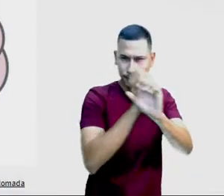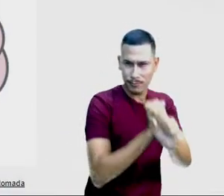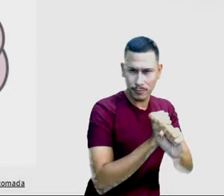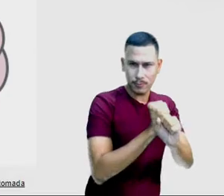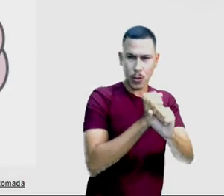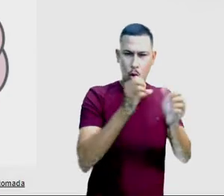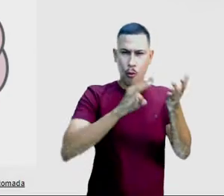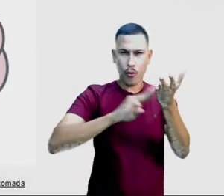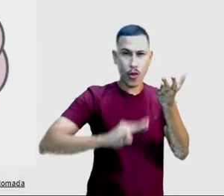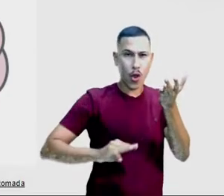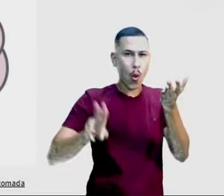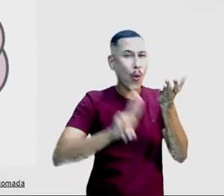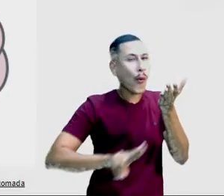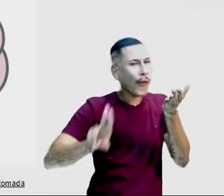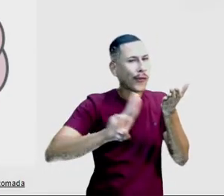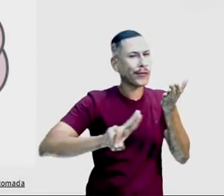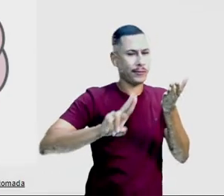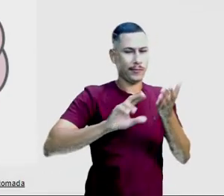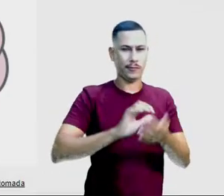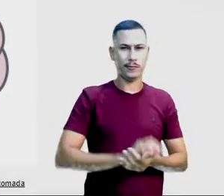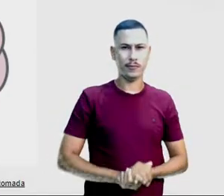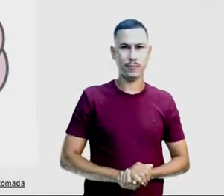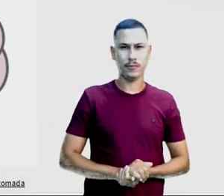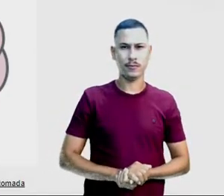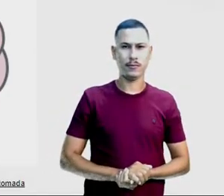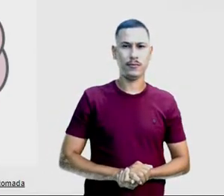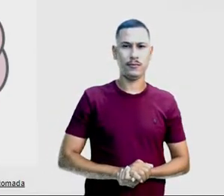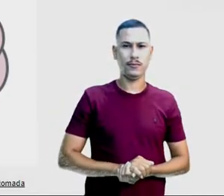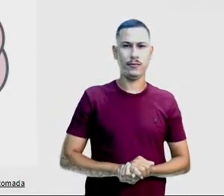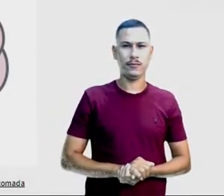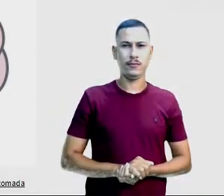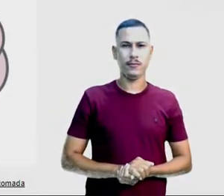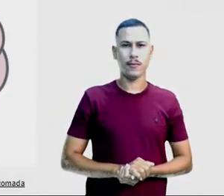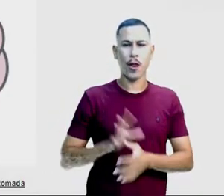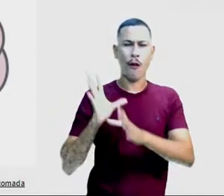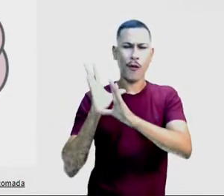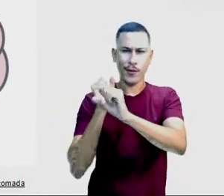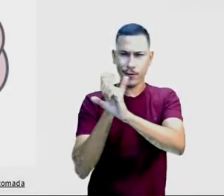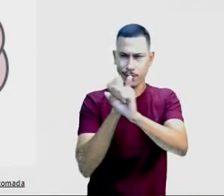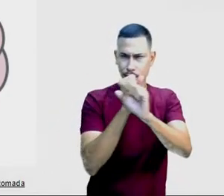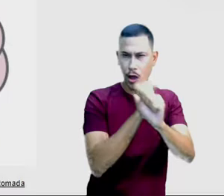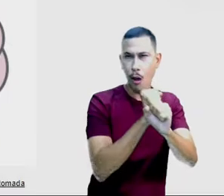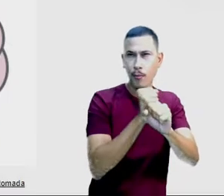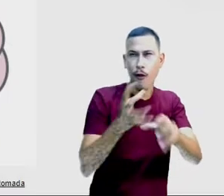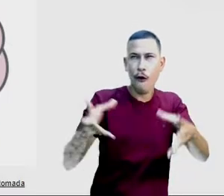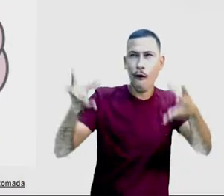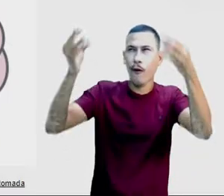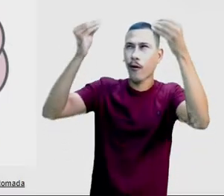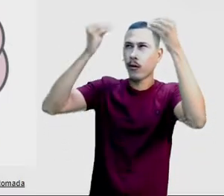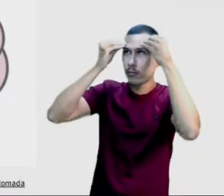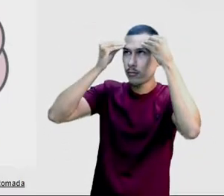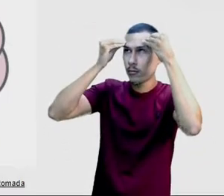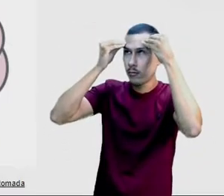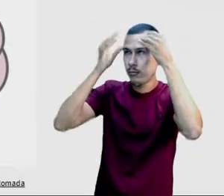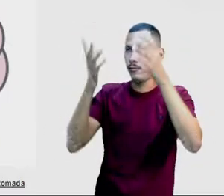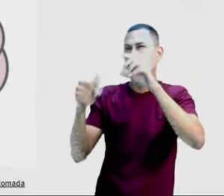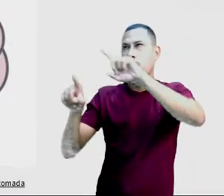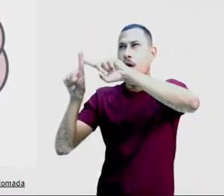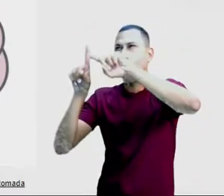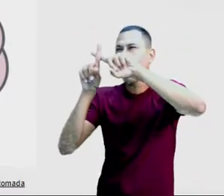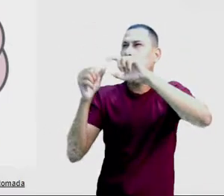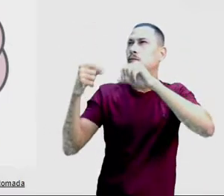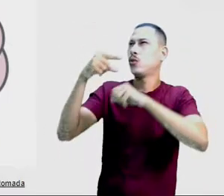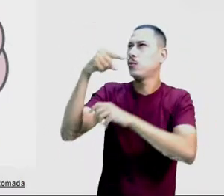Quais estratégias podemos utilizar para calcular mentalmente adição,